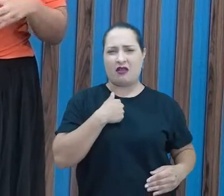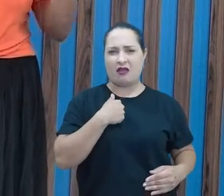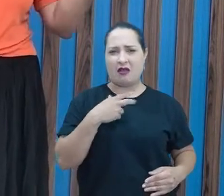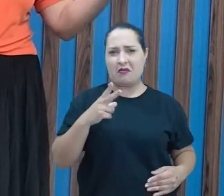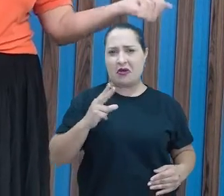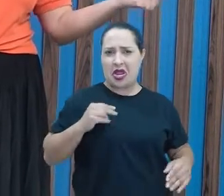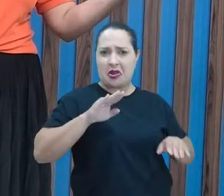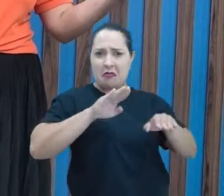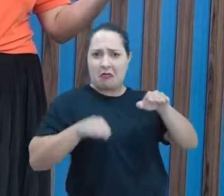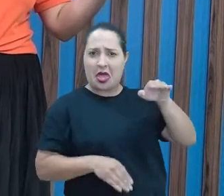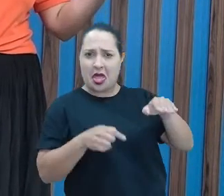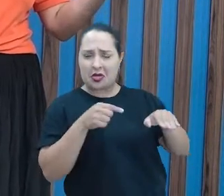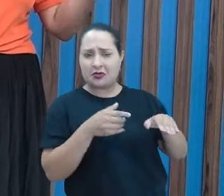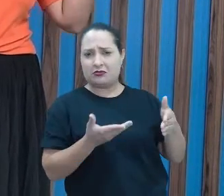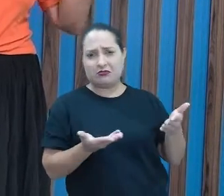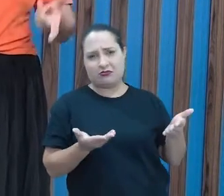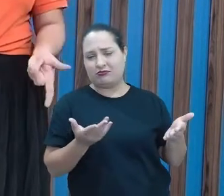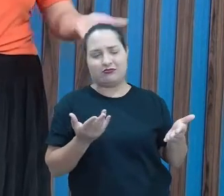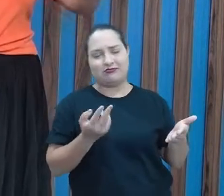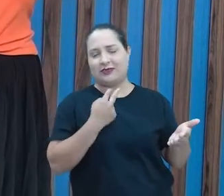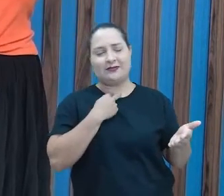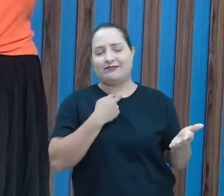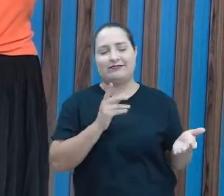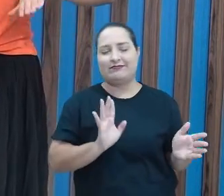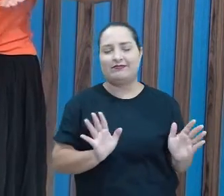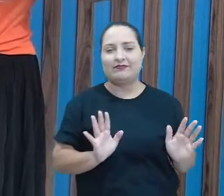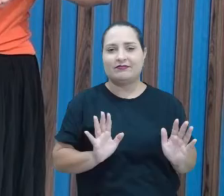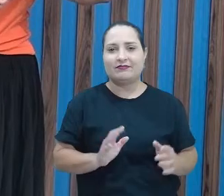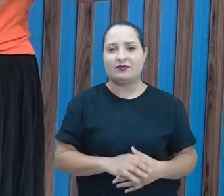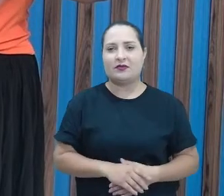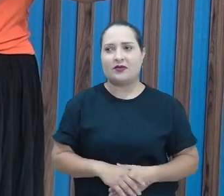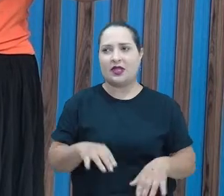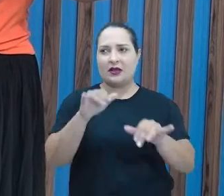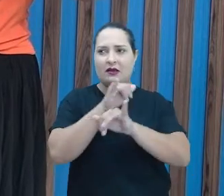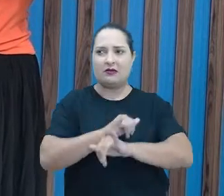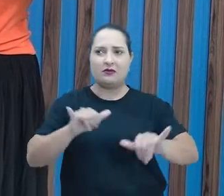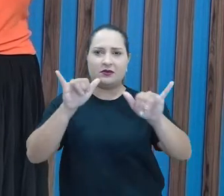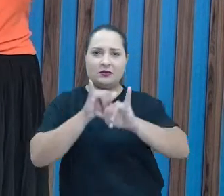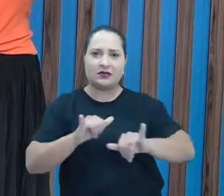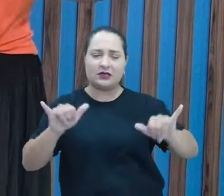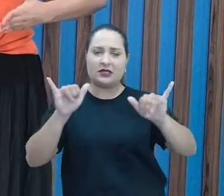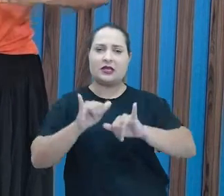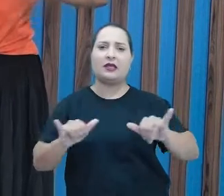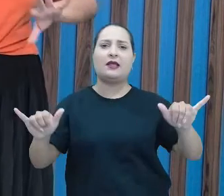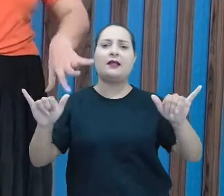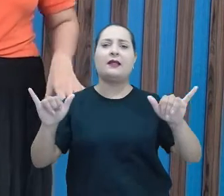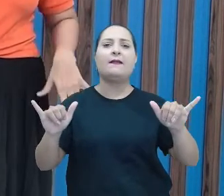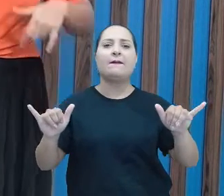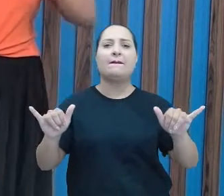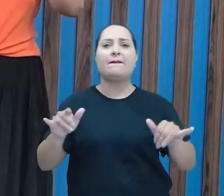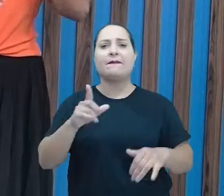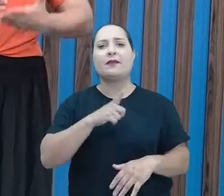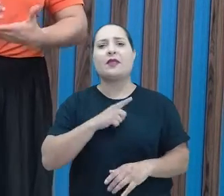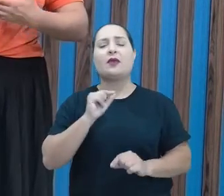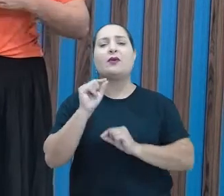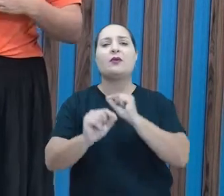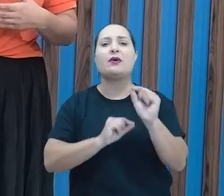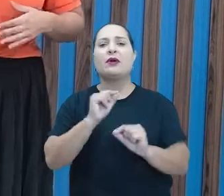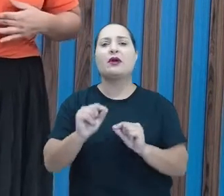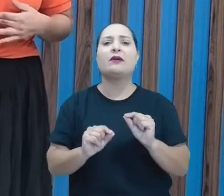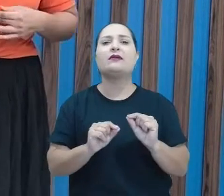isso? Não. E aí a publicidade, ela acaba ainda alimentando esse corpo